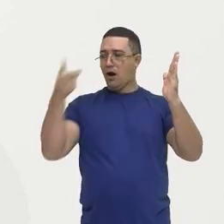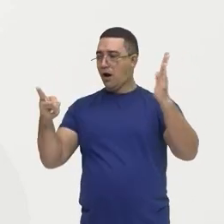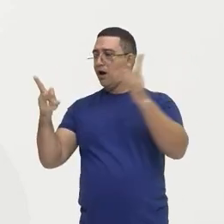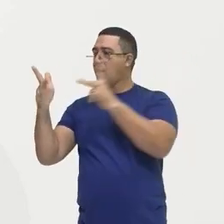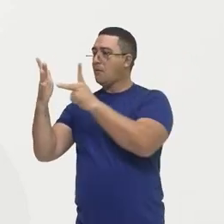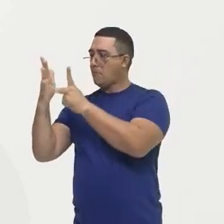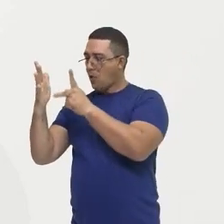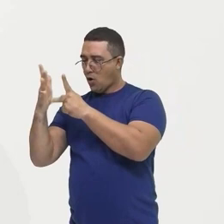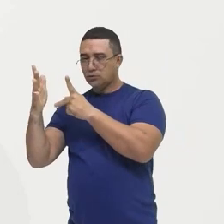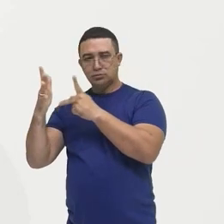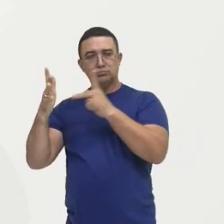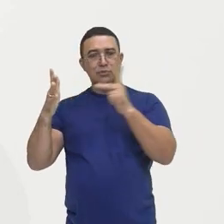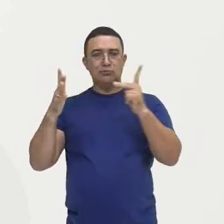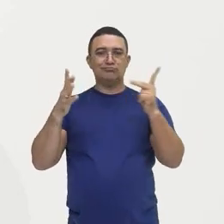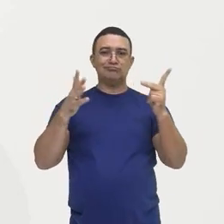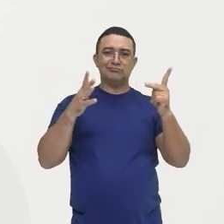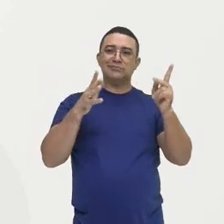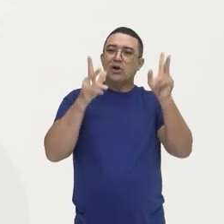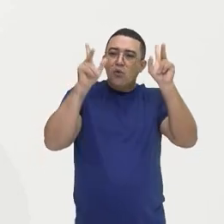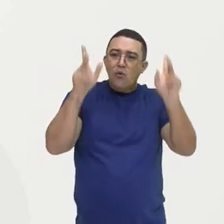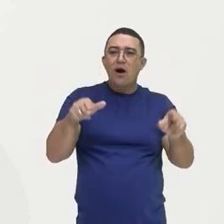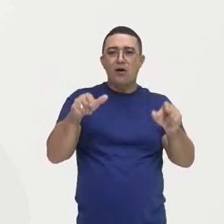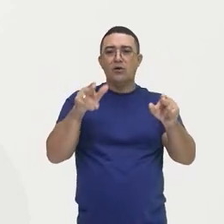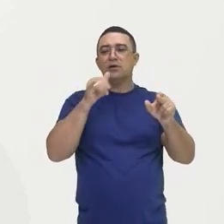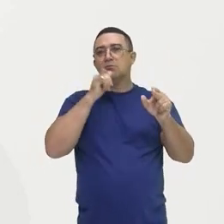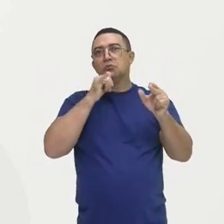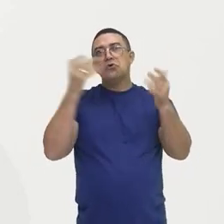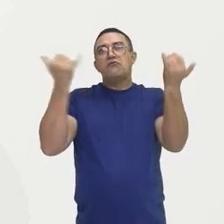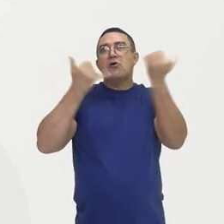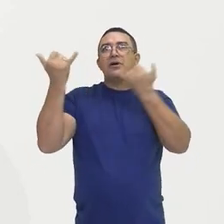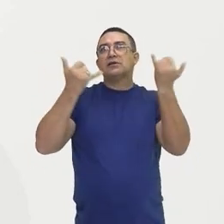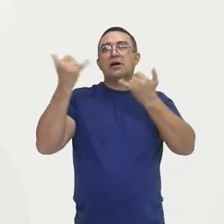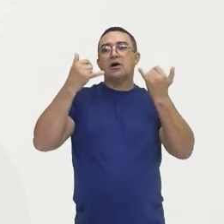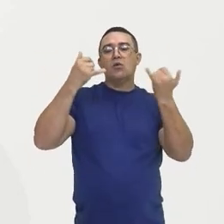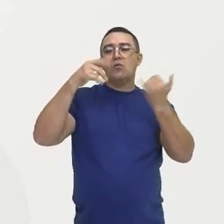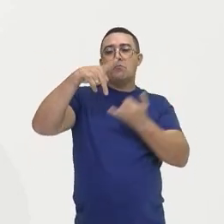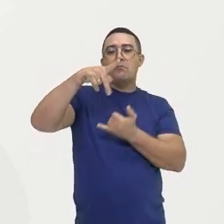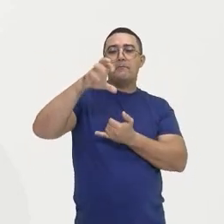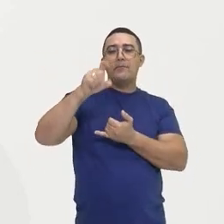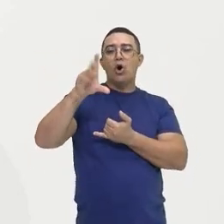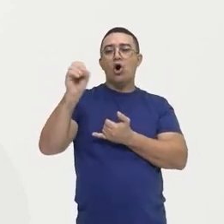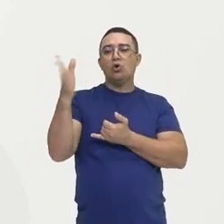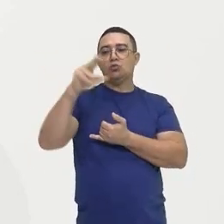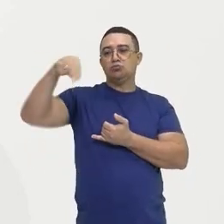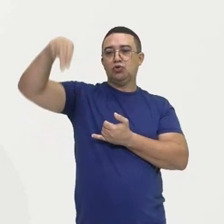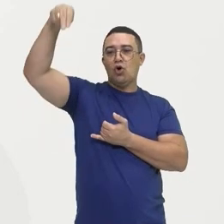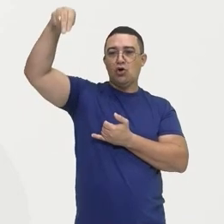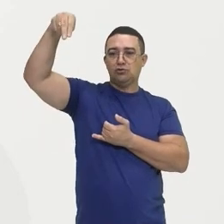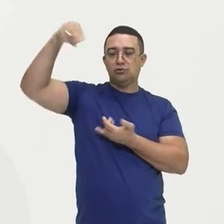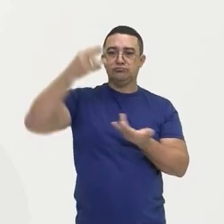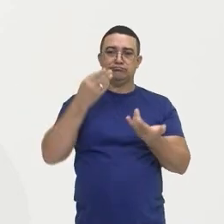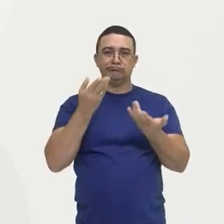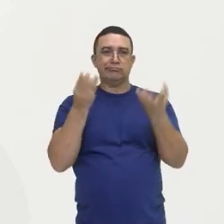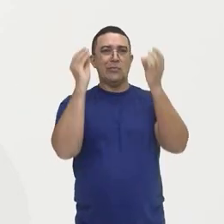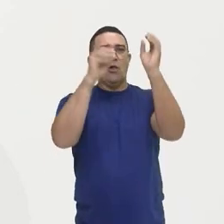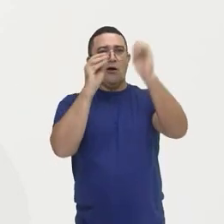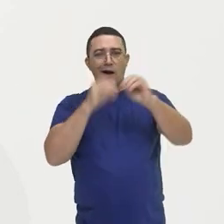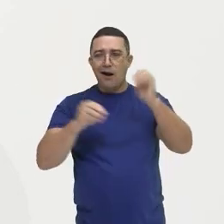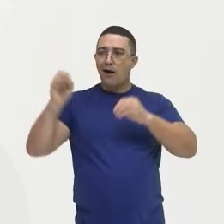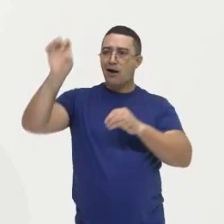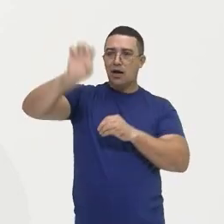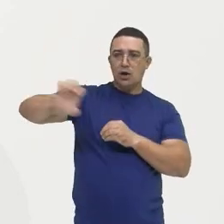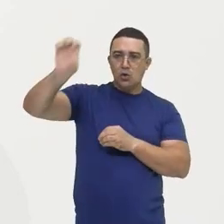Eu coloquei ali, por exemplo, as informações do Polo Norte. Vou colocar ali, vou colocar a Europa, vou colocar